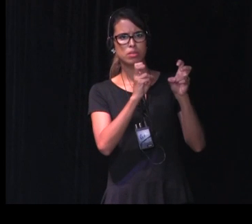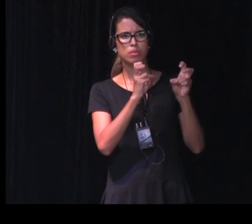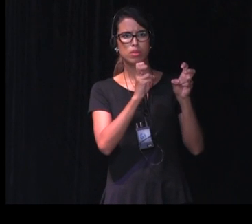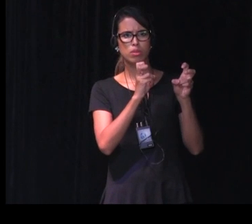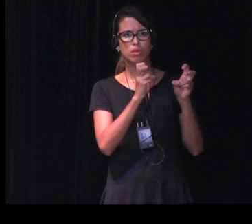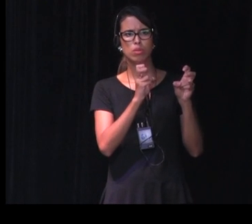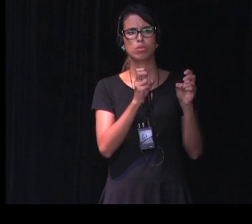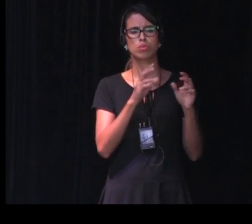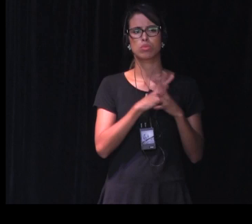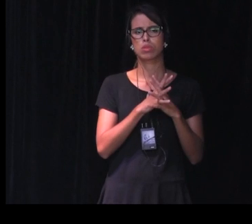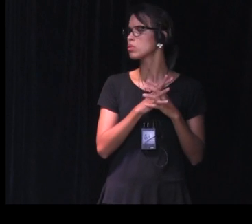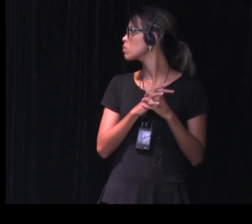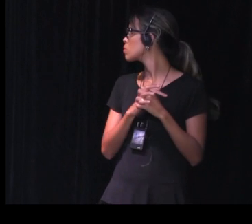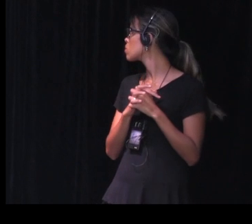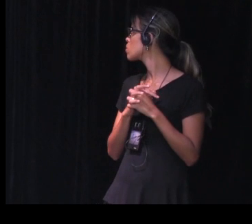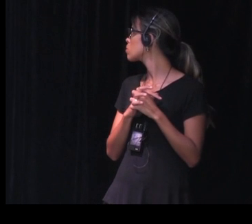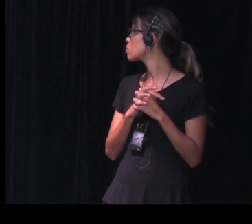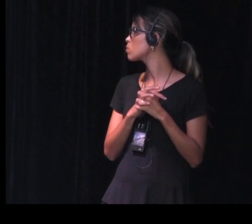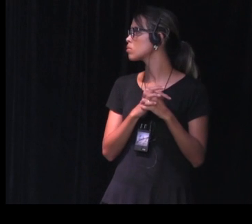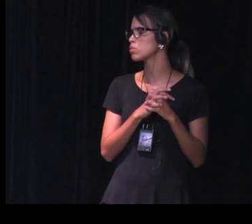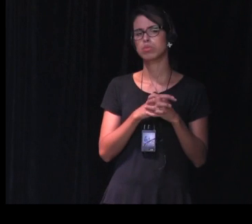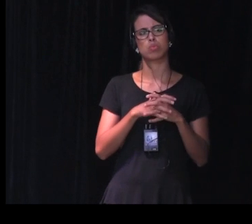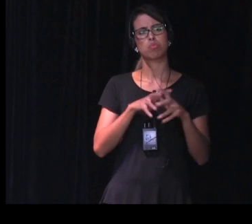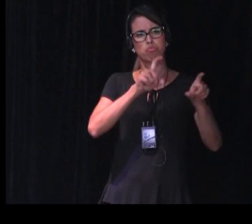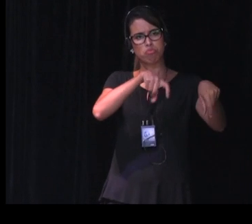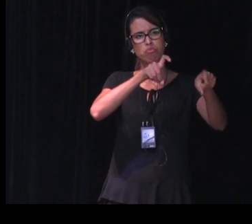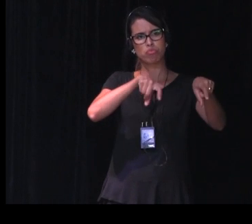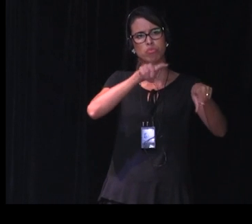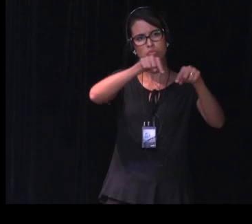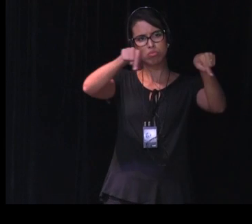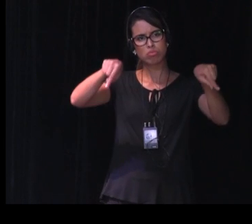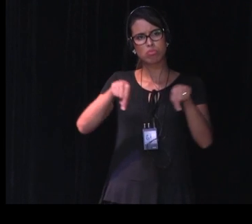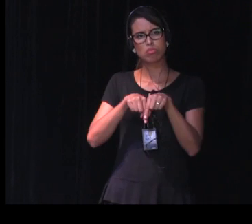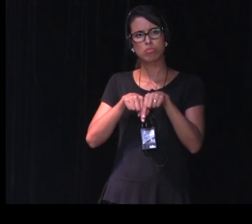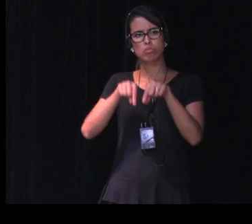ver que já havia todas essas fazendas que